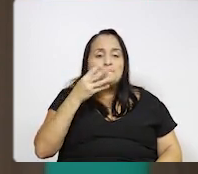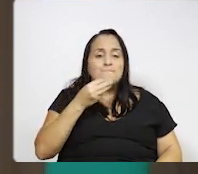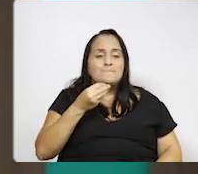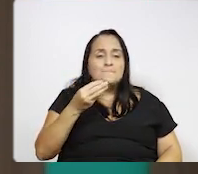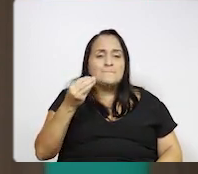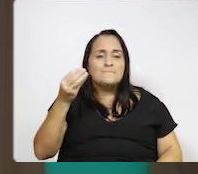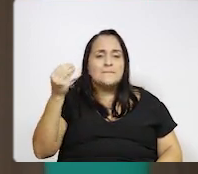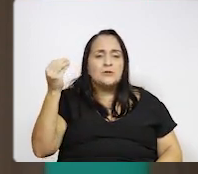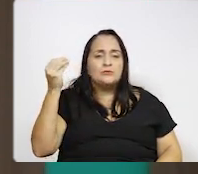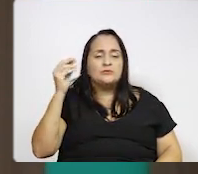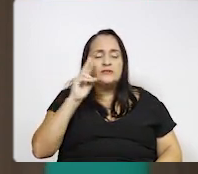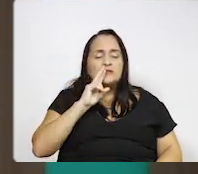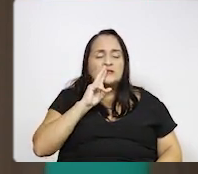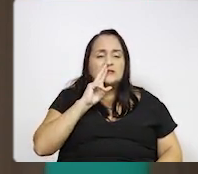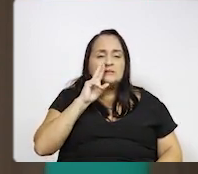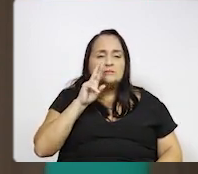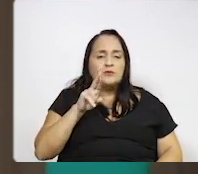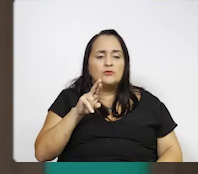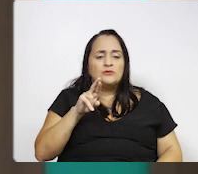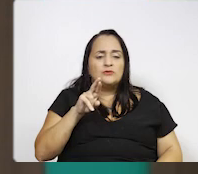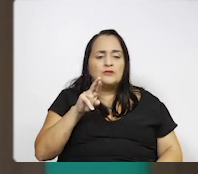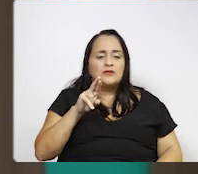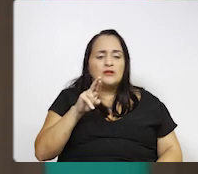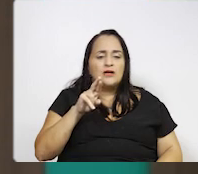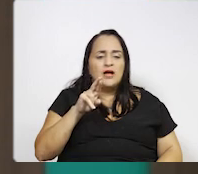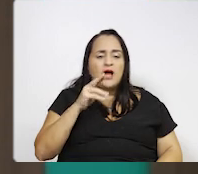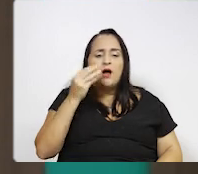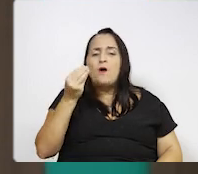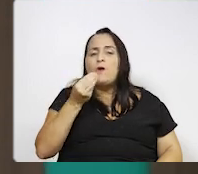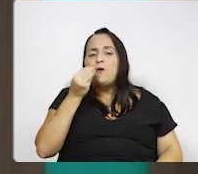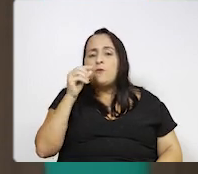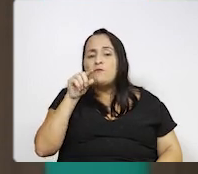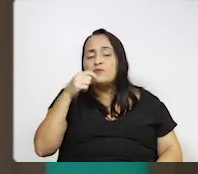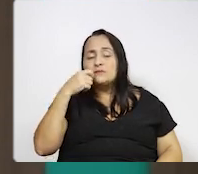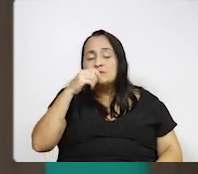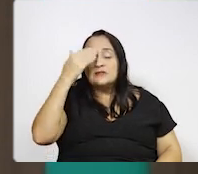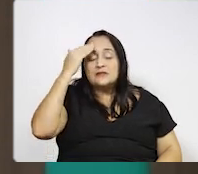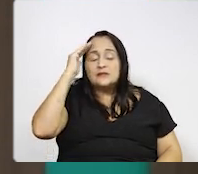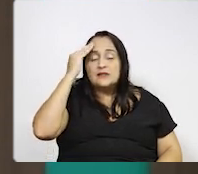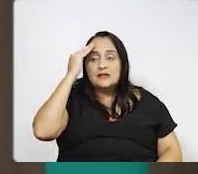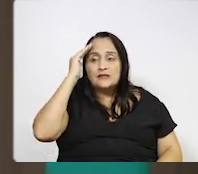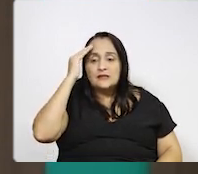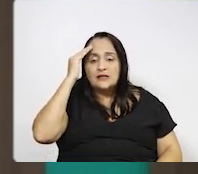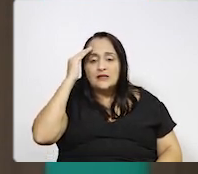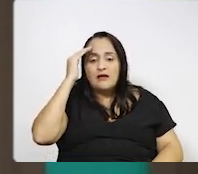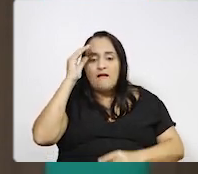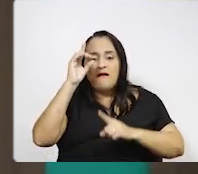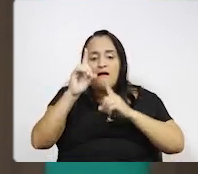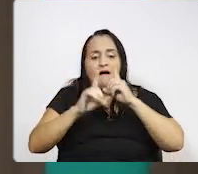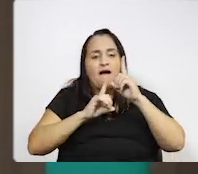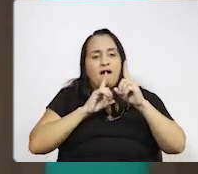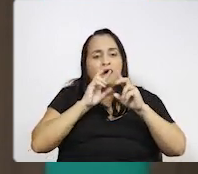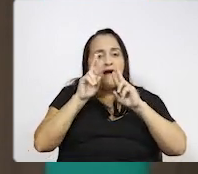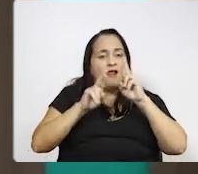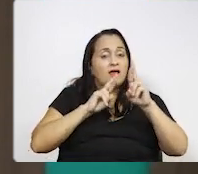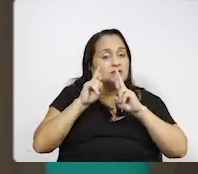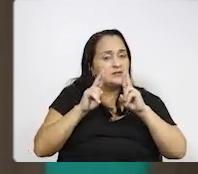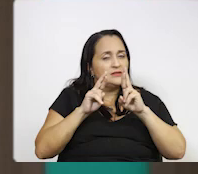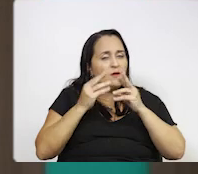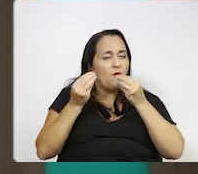muitas respostas, contanto que você entenda a relação que existe ali, tá? Então, vamos